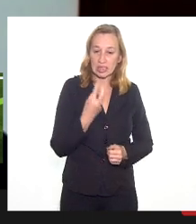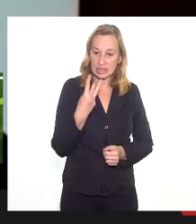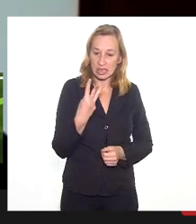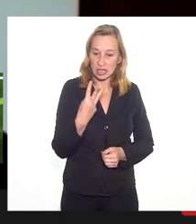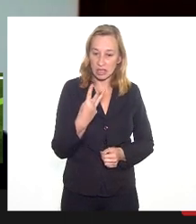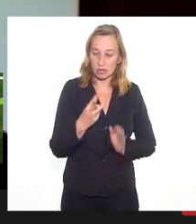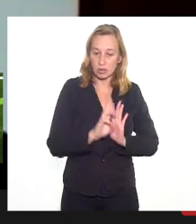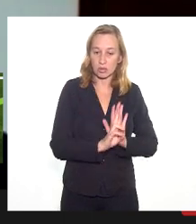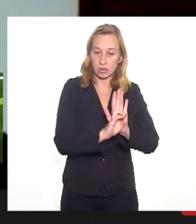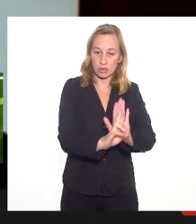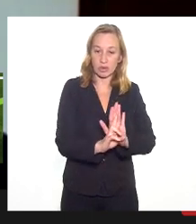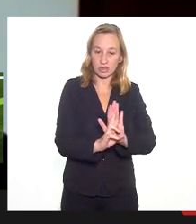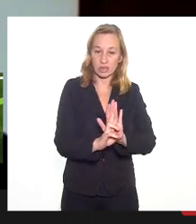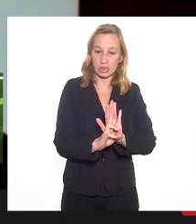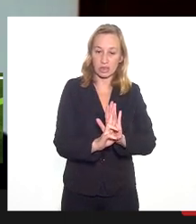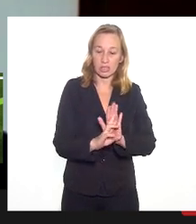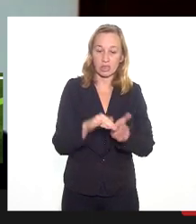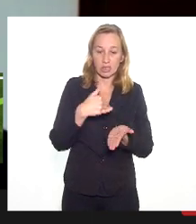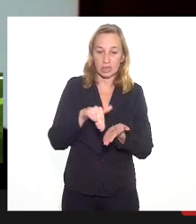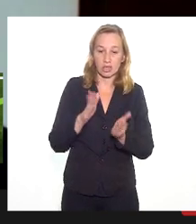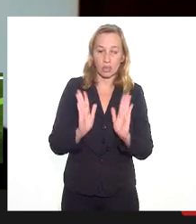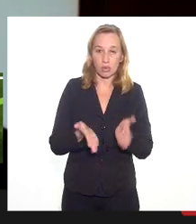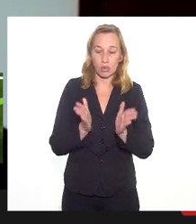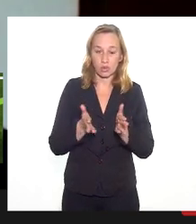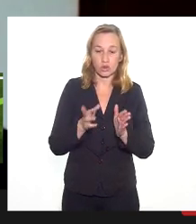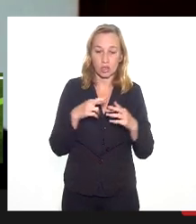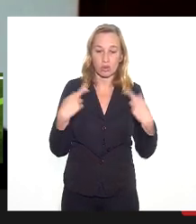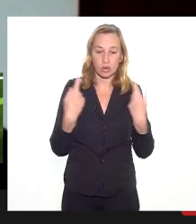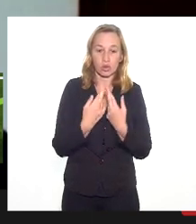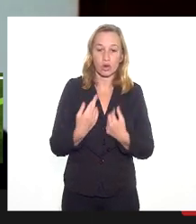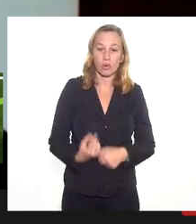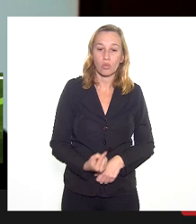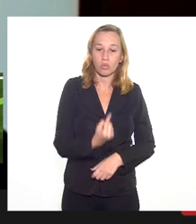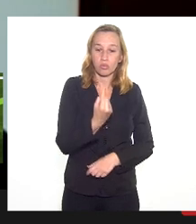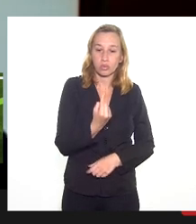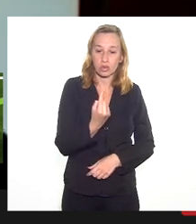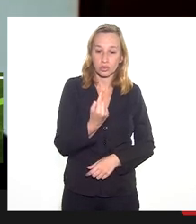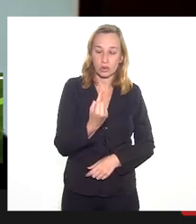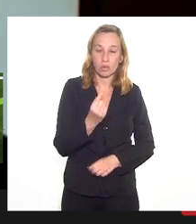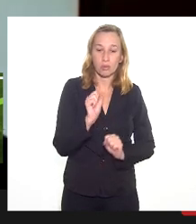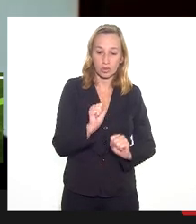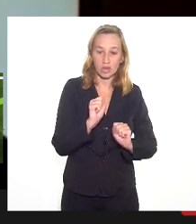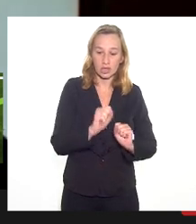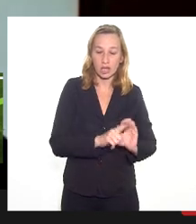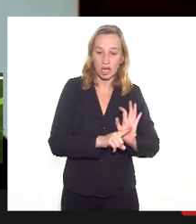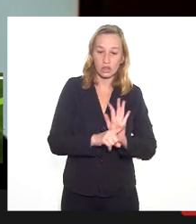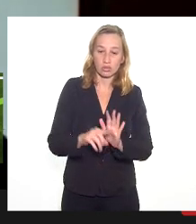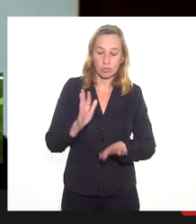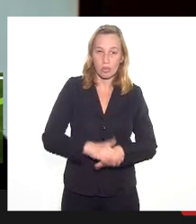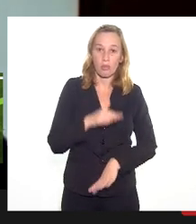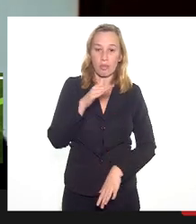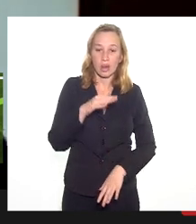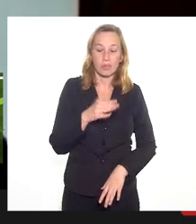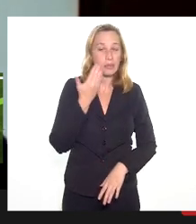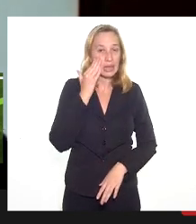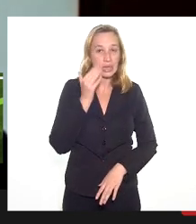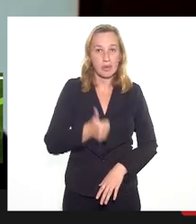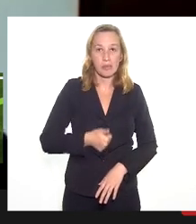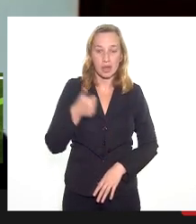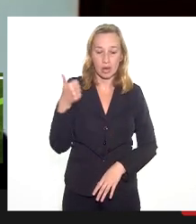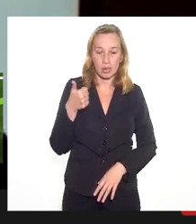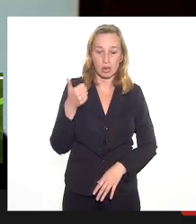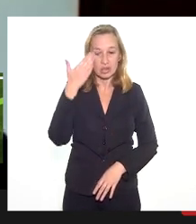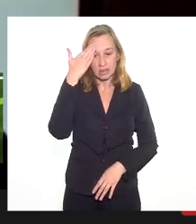pessoas representando a secretaria hoje nessa reunião, que uma de nós, a gente pudesse participar mais, até mesmo para entender